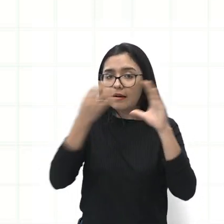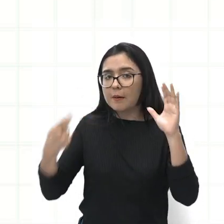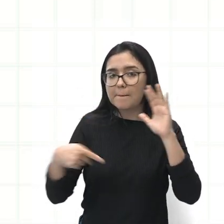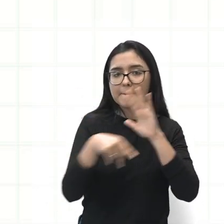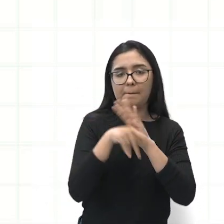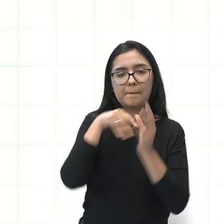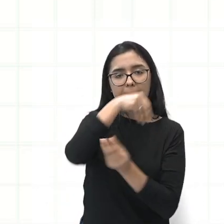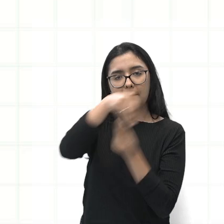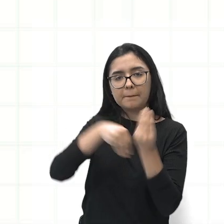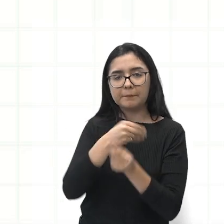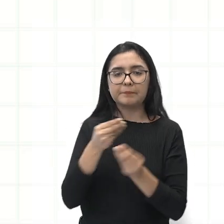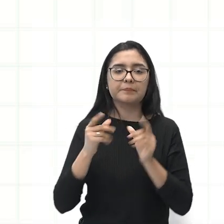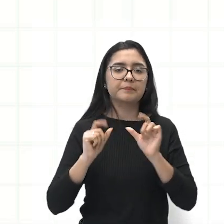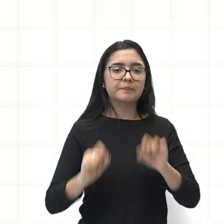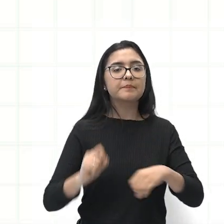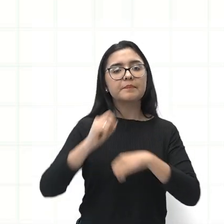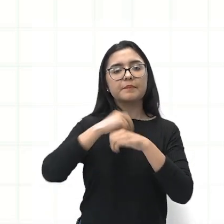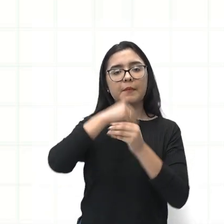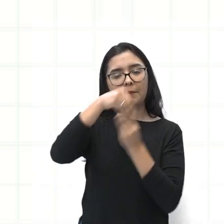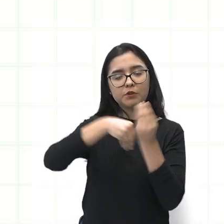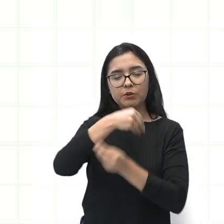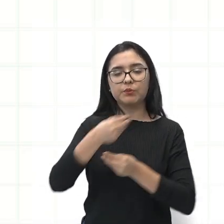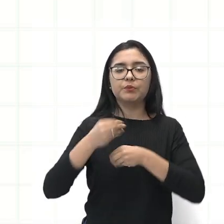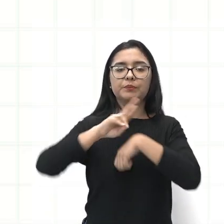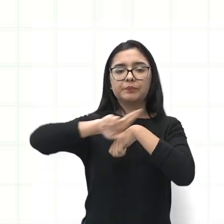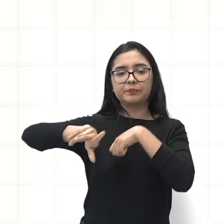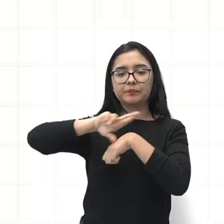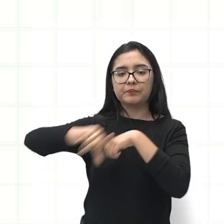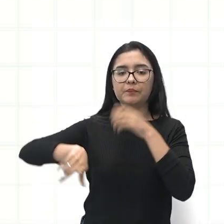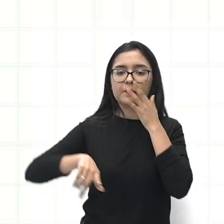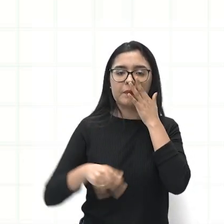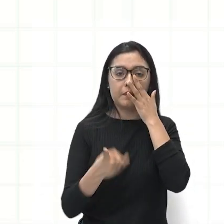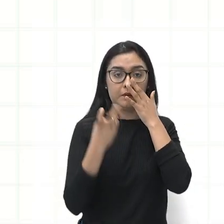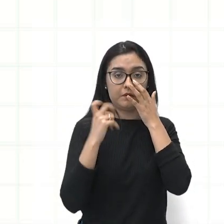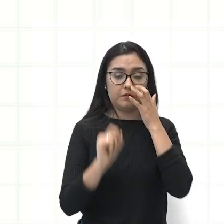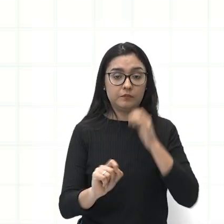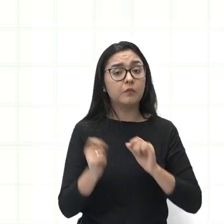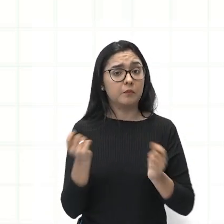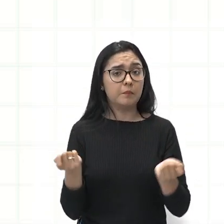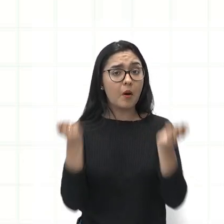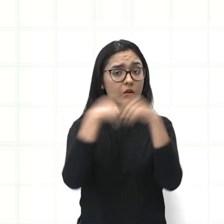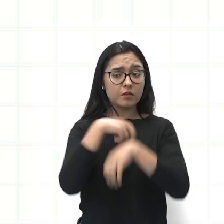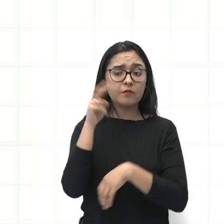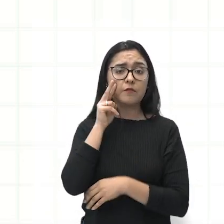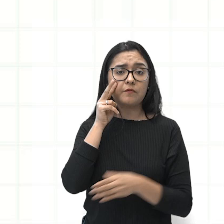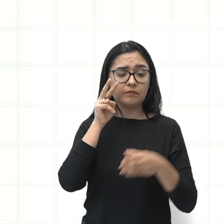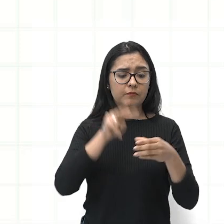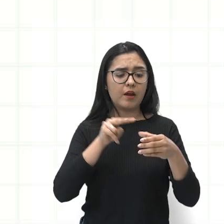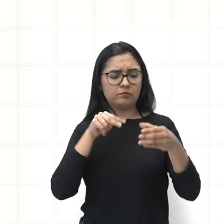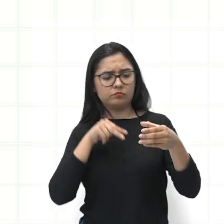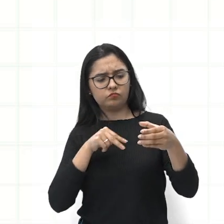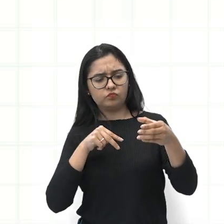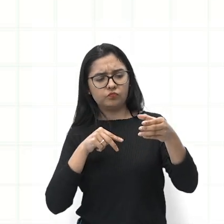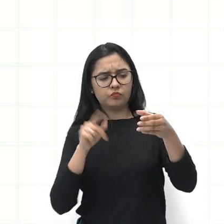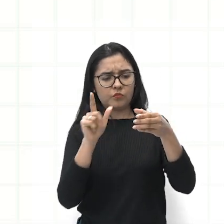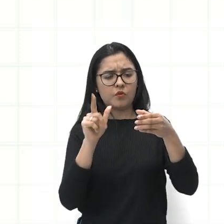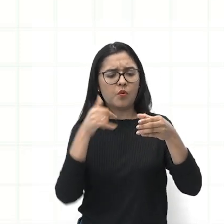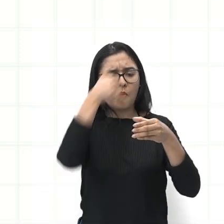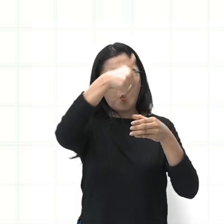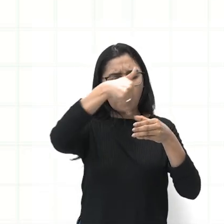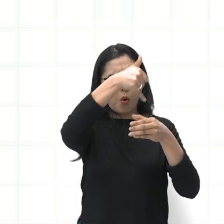da mistura heterogênea, ou seja, a olho nu eu consigo identificar